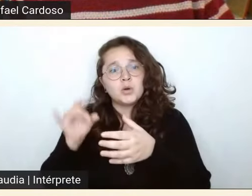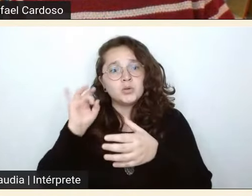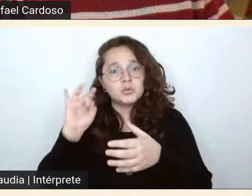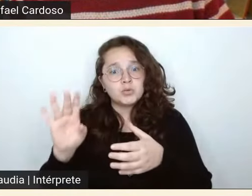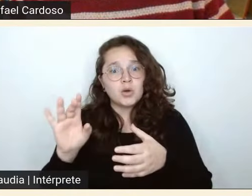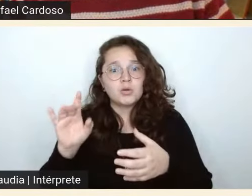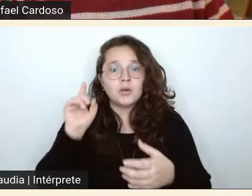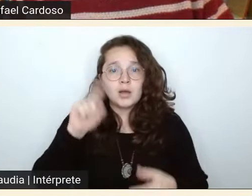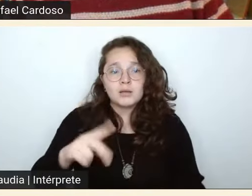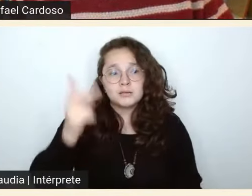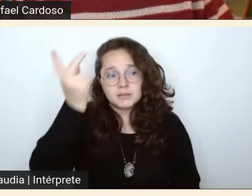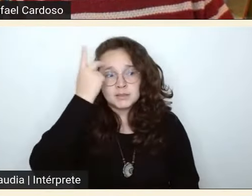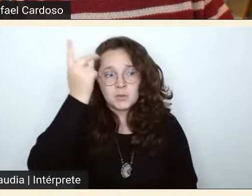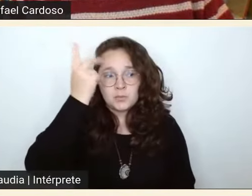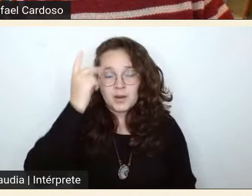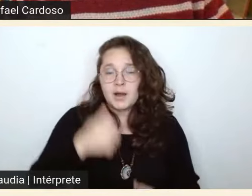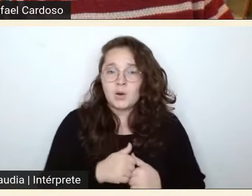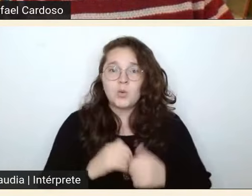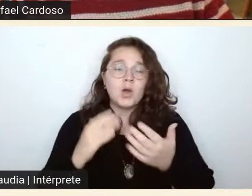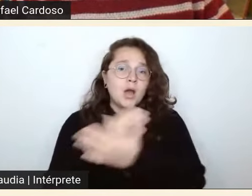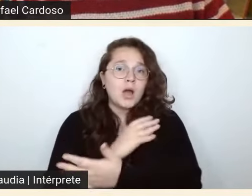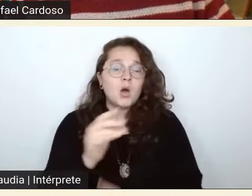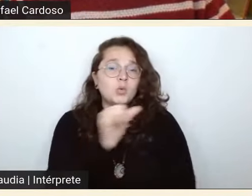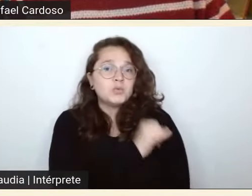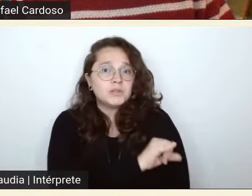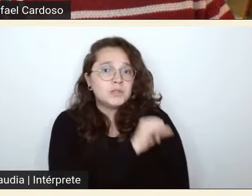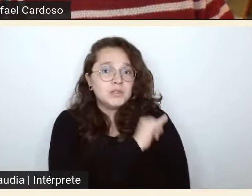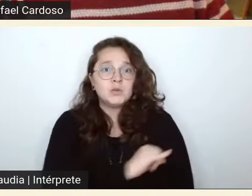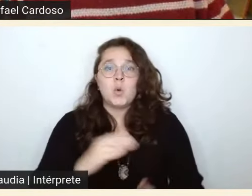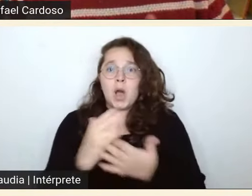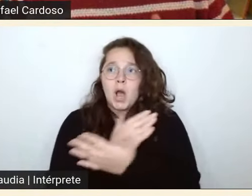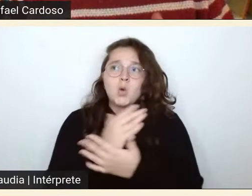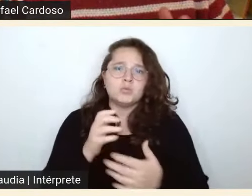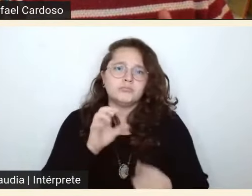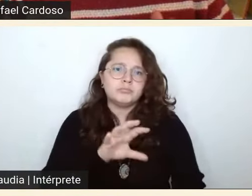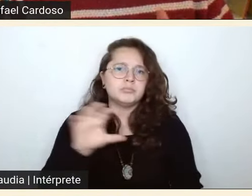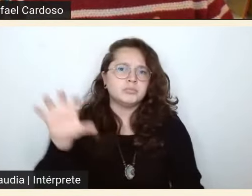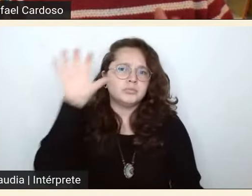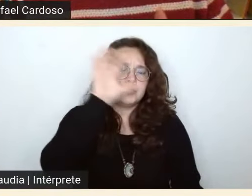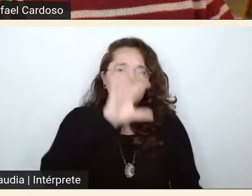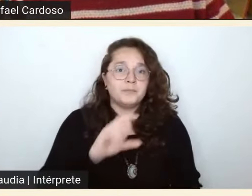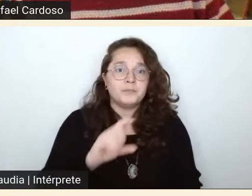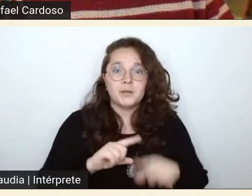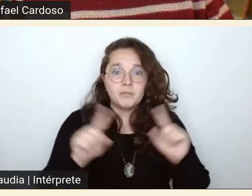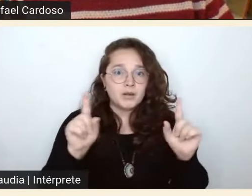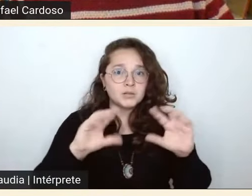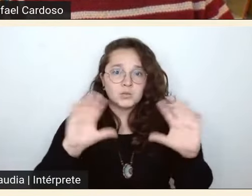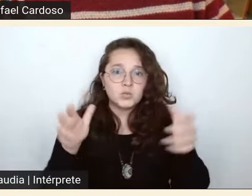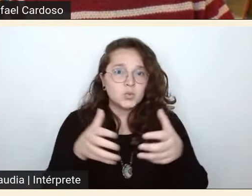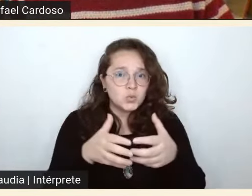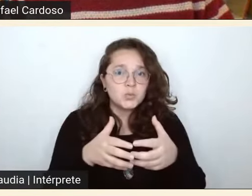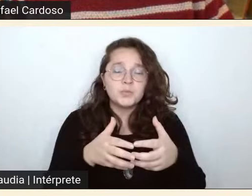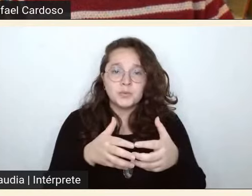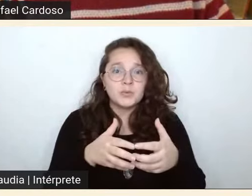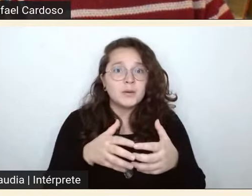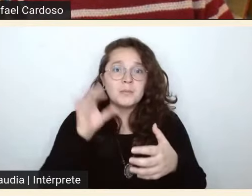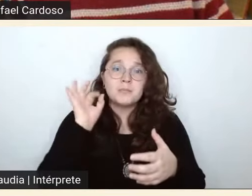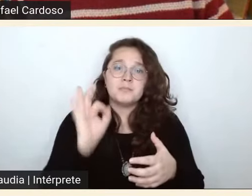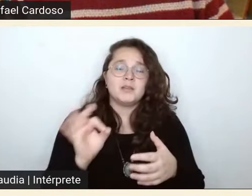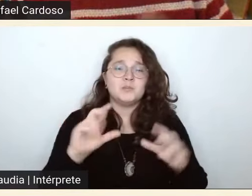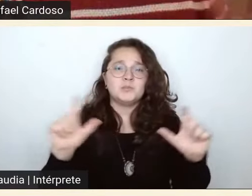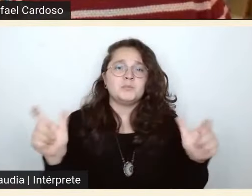majoritariamente São Paulo, alguns do Rio, alguns de outros locais também, mas um grupo relativamente